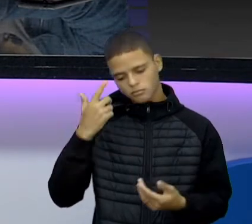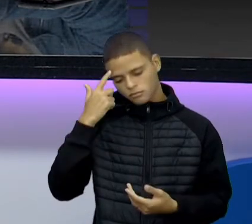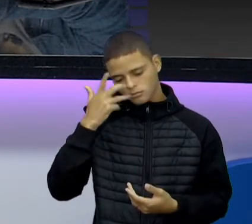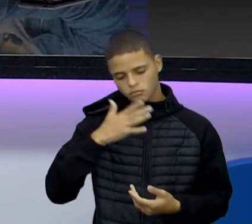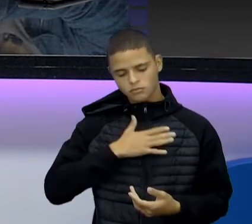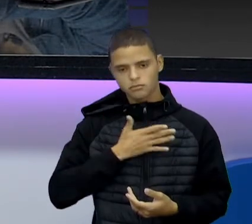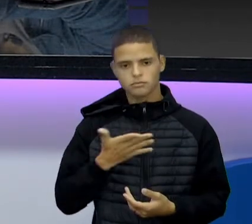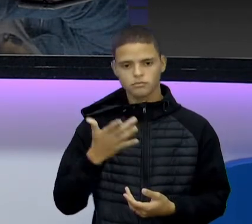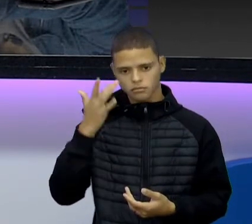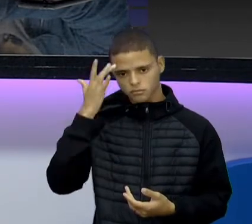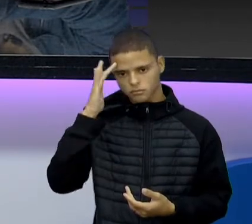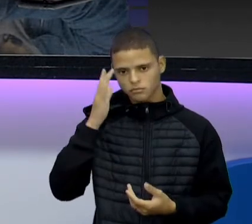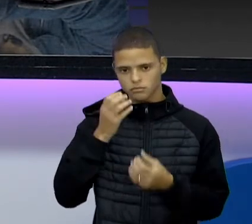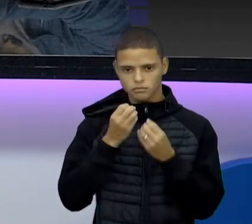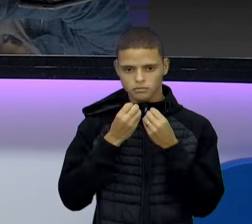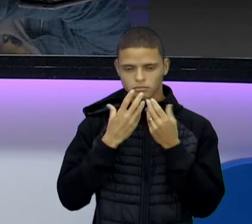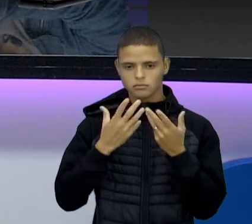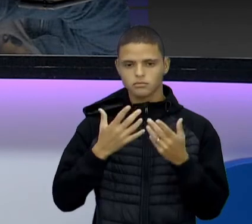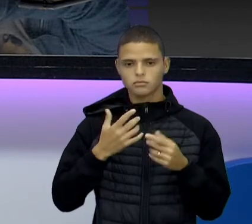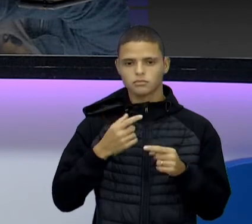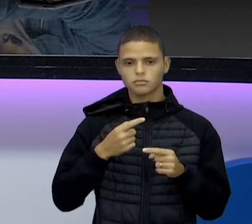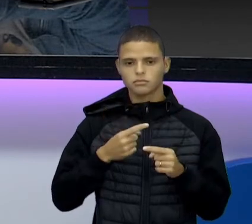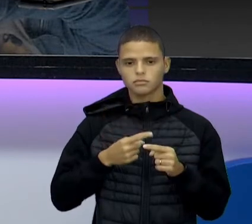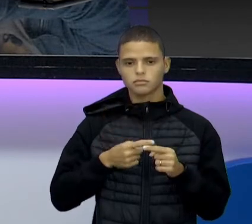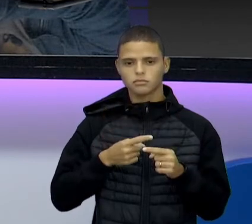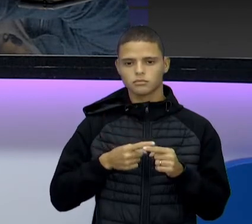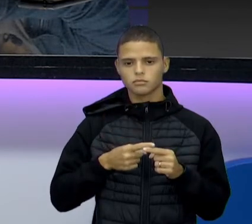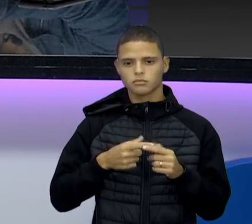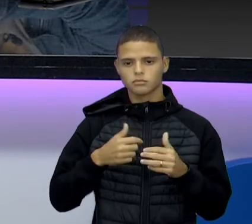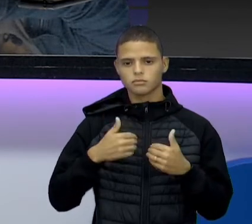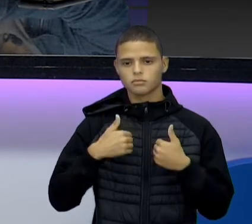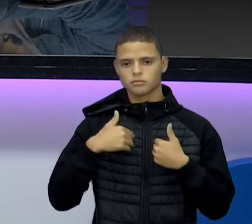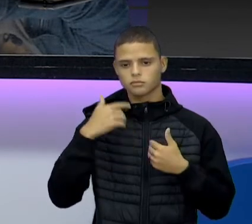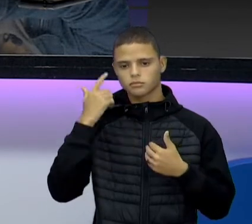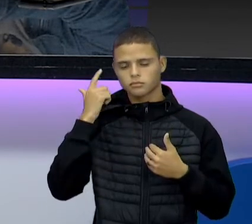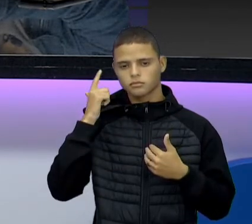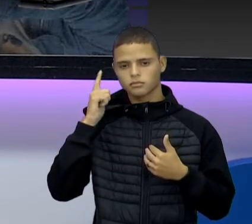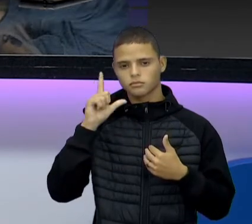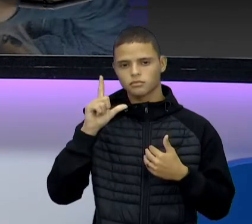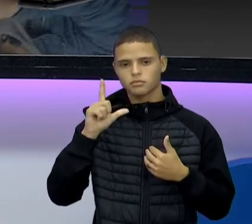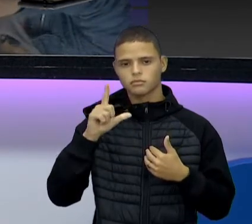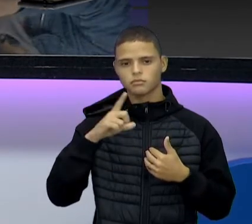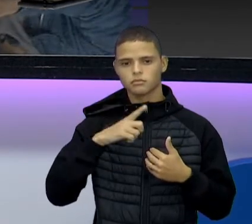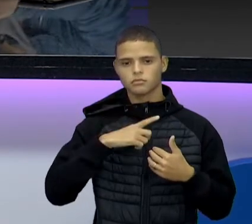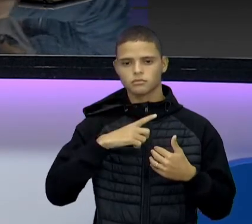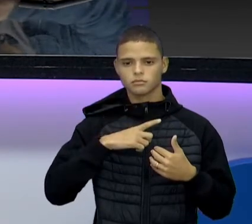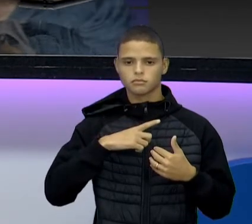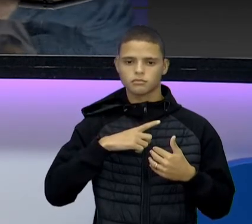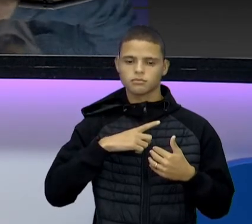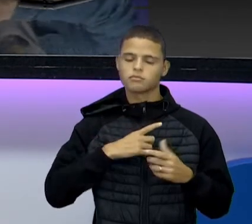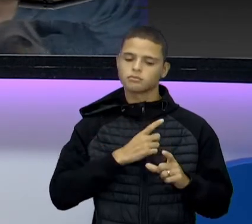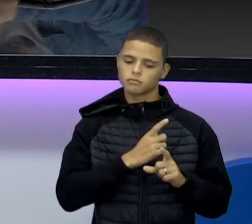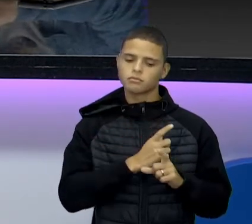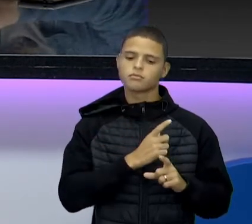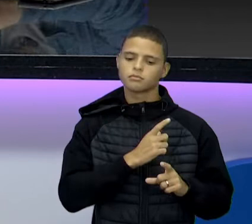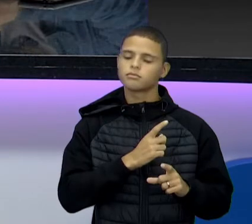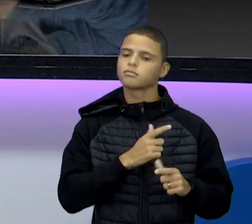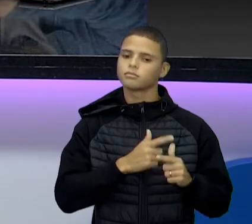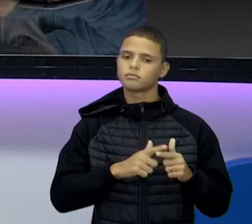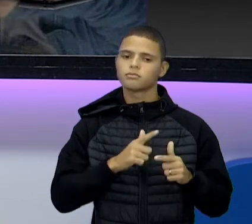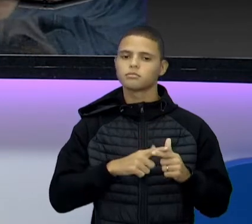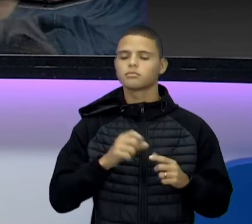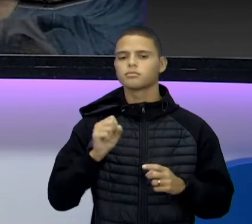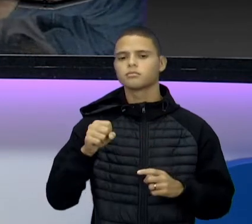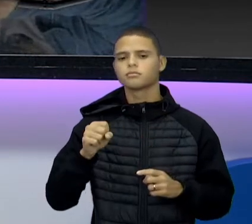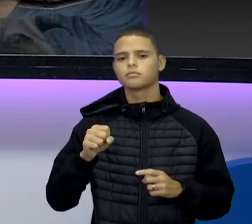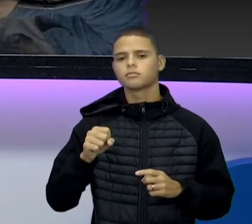eu achei bom de me causar espanto, porque eu consigo enxergar isso, ó, tem um problema aí. Claro. Né? Tem um problema. Por que